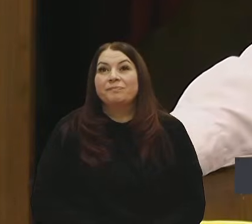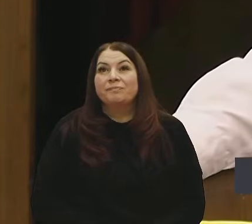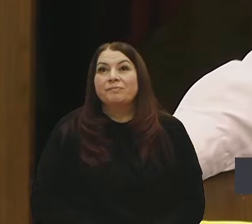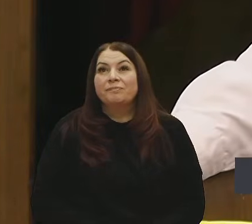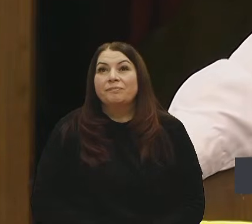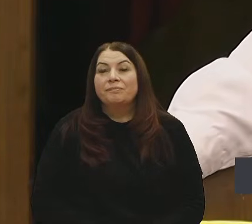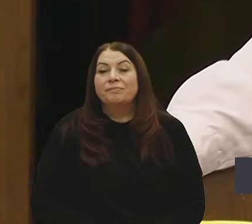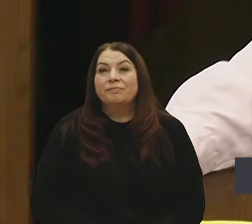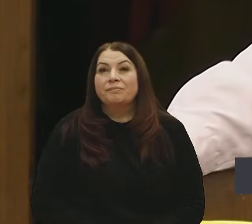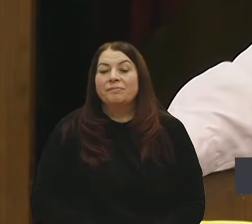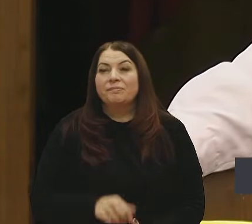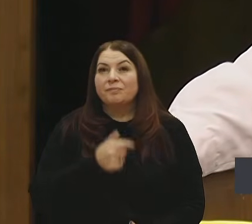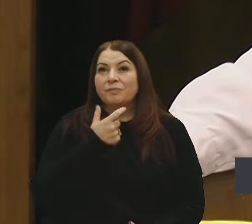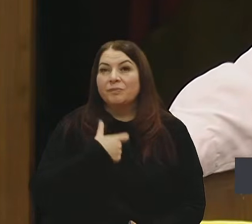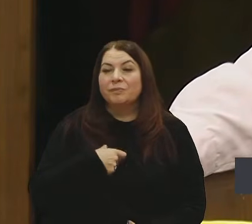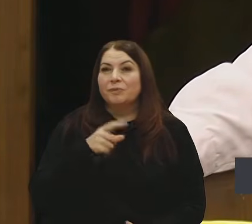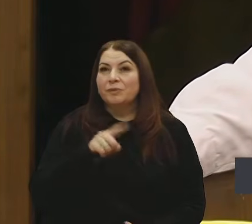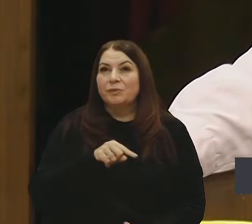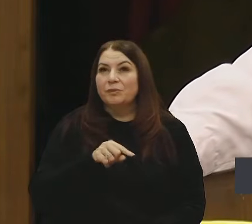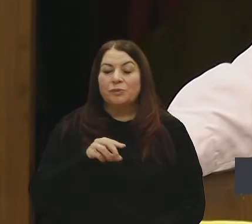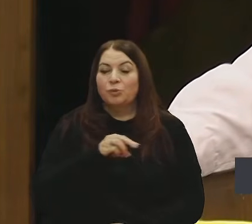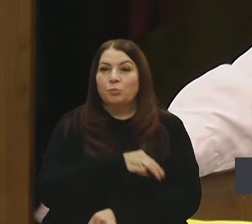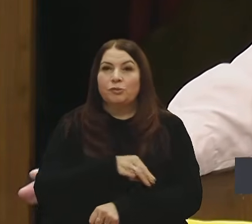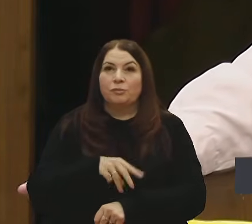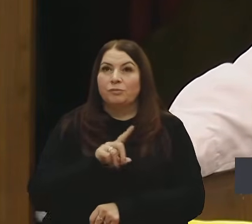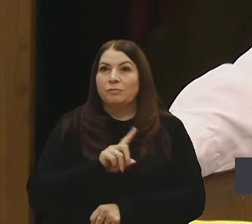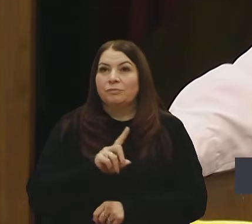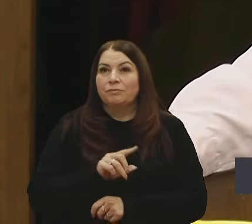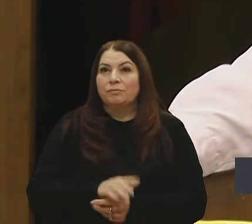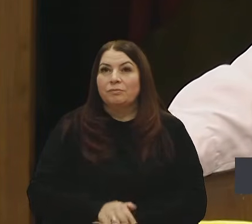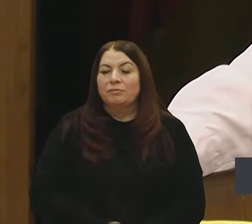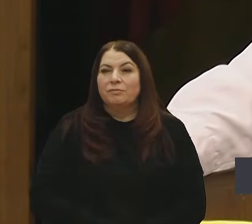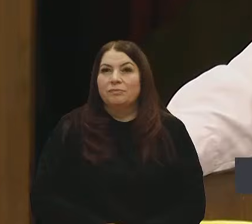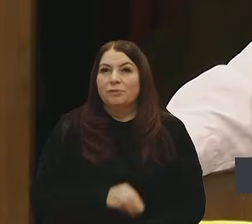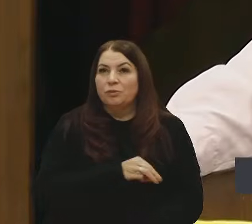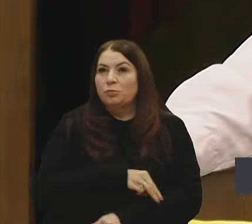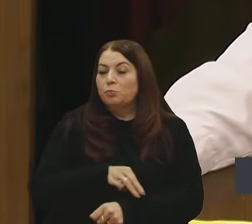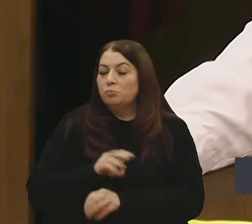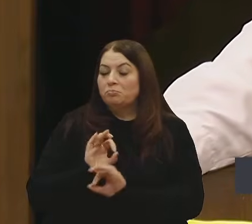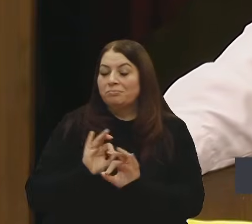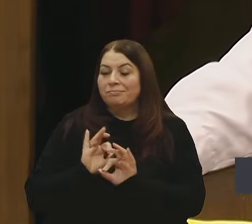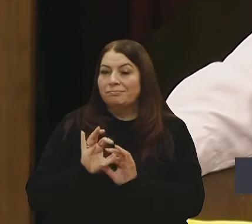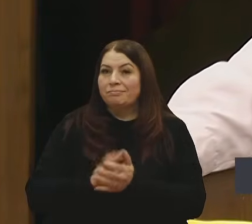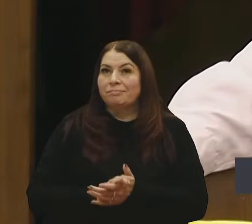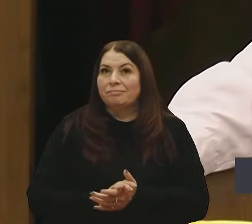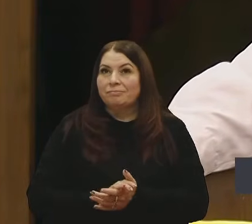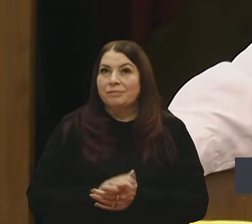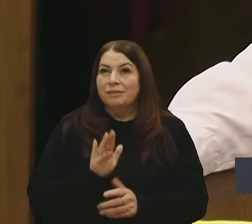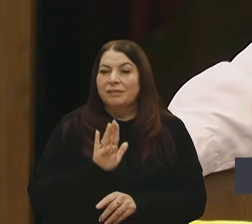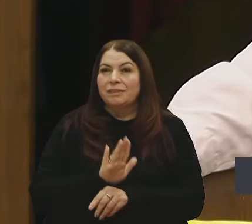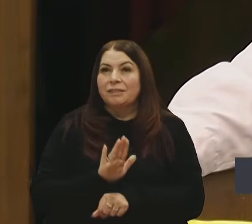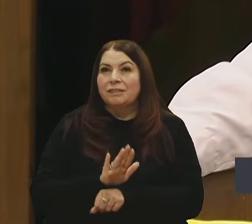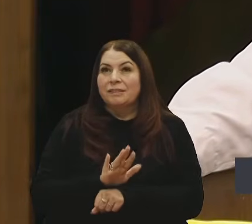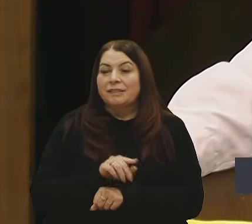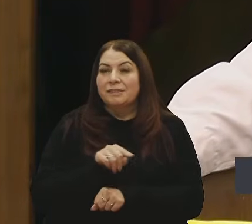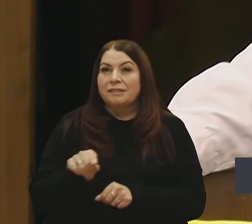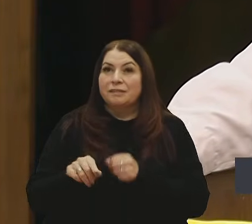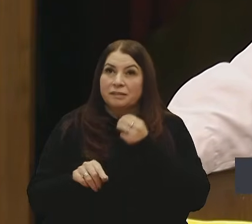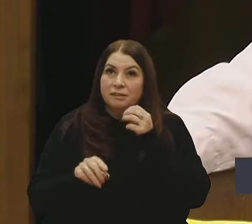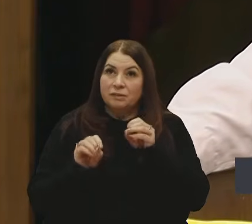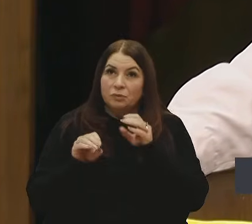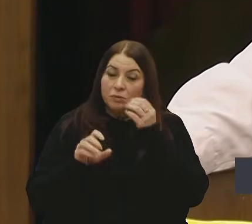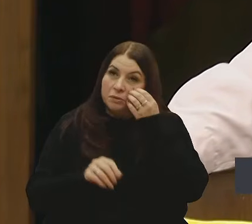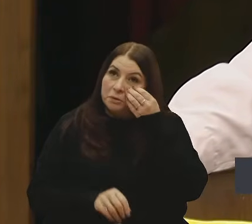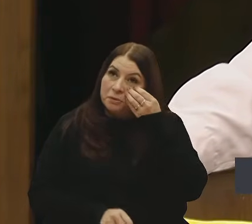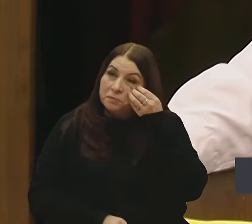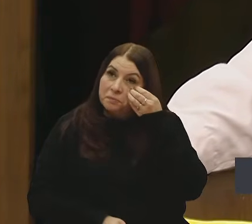Eu não sou monitor. Eu não monitoro ninguém. Eu sou assistente